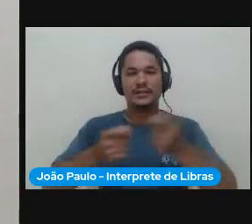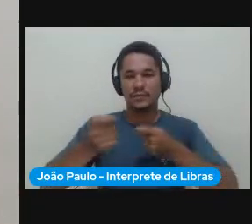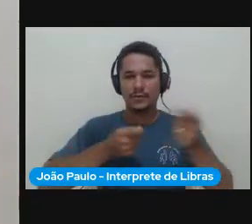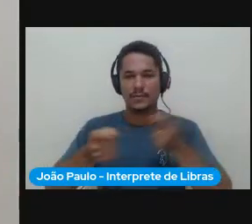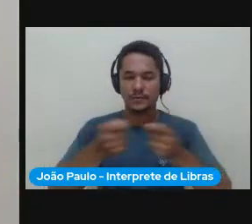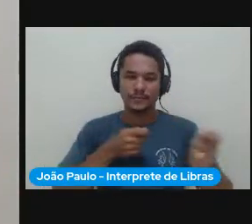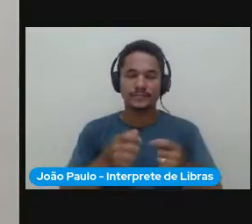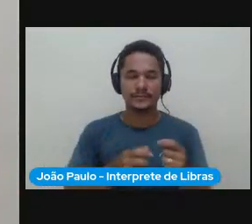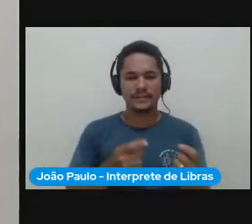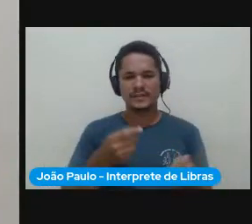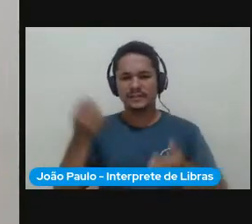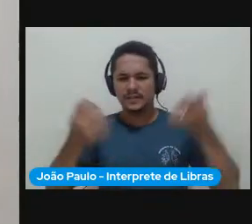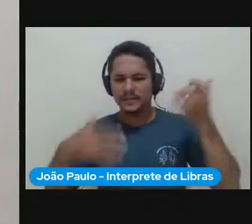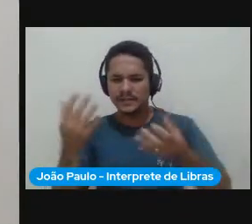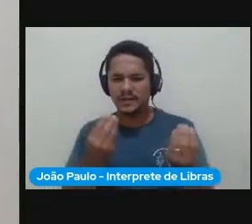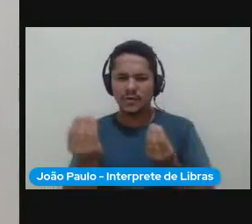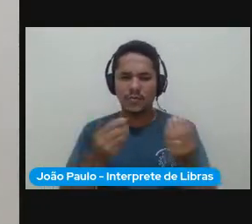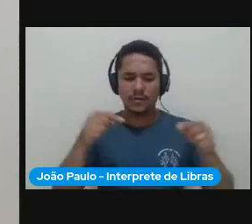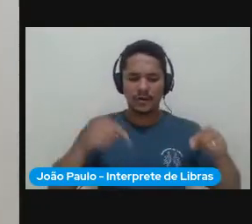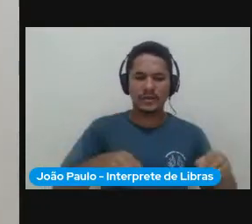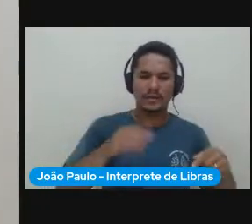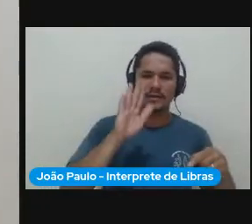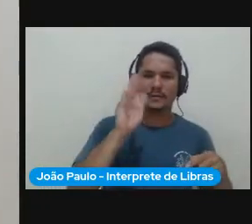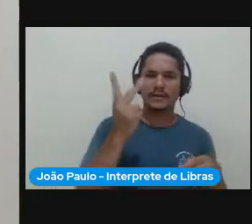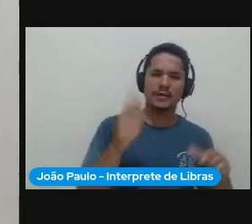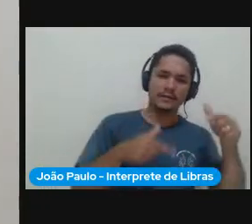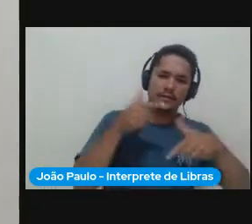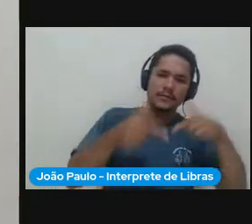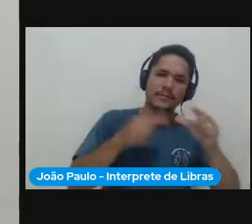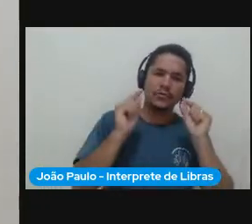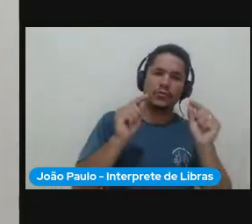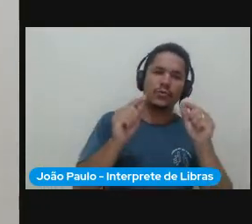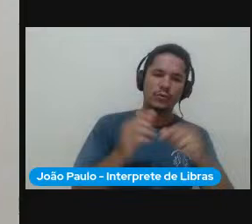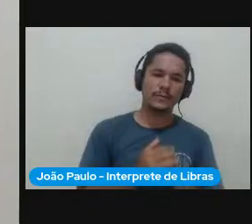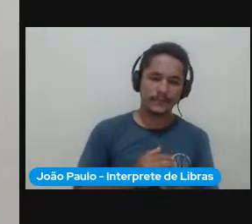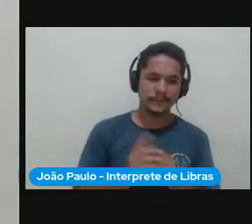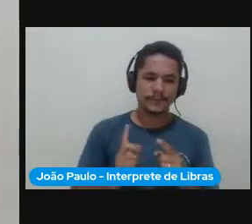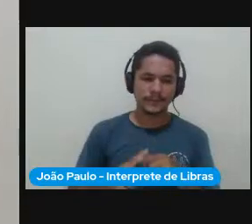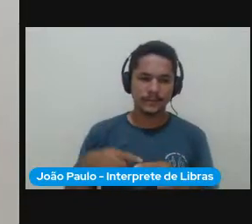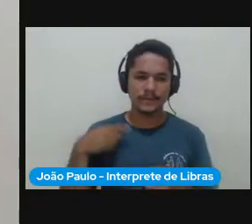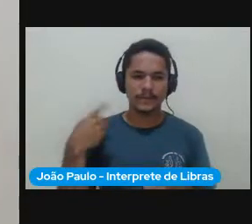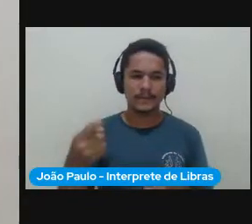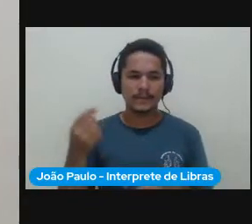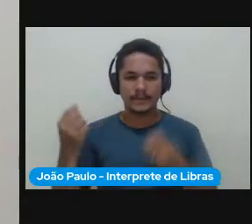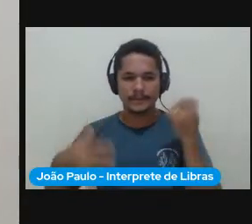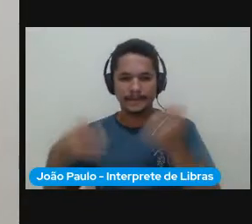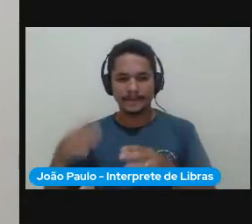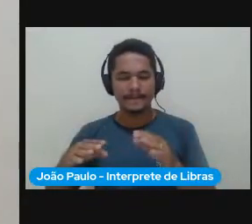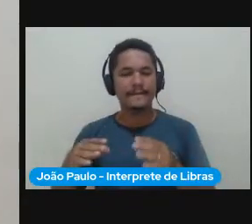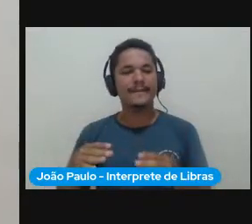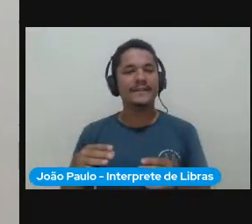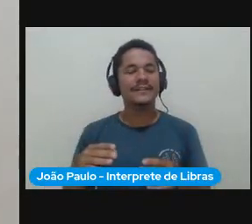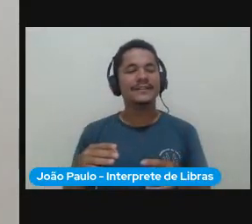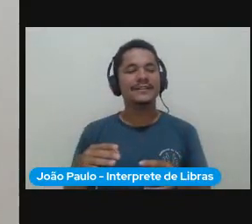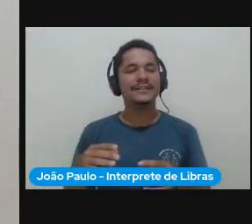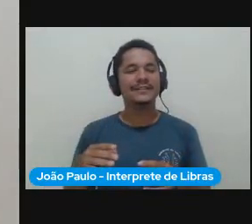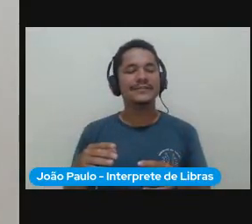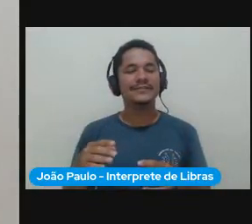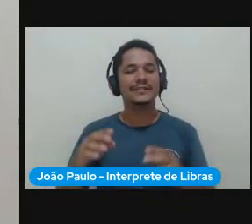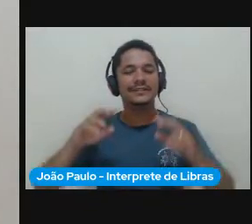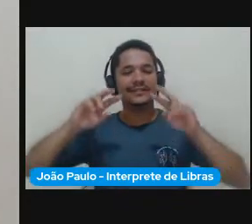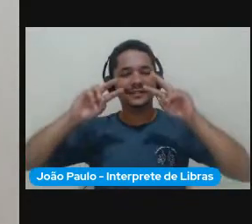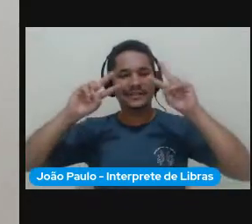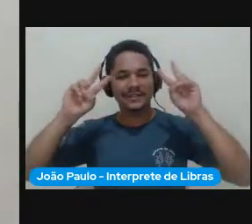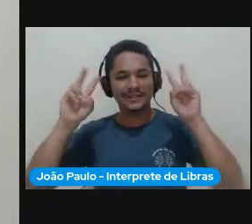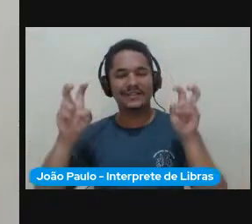o panorama do trabalho em Belo Horizonte. Depois a gente vai ter uma convidada muito especial para falar com vocês sobre como